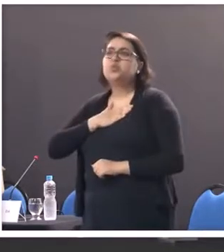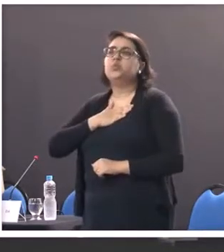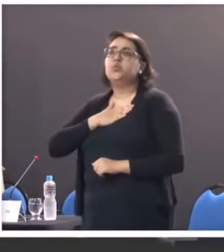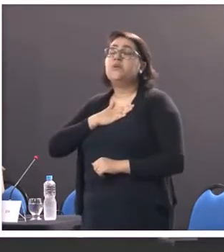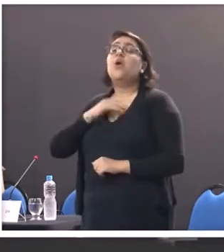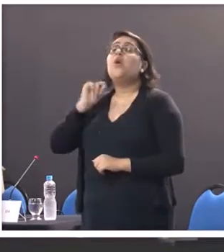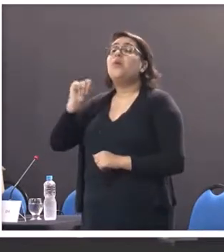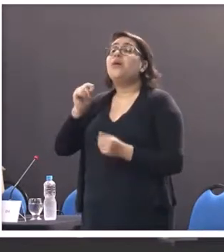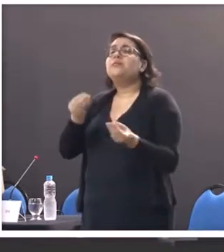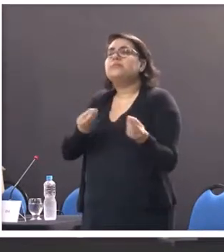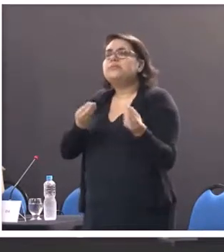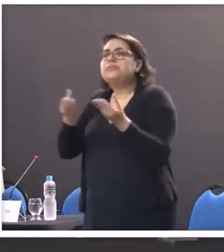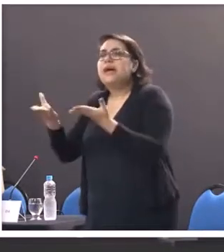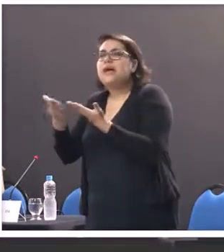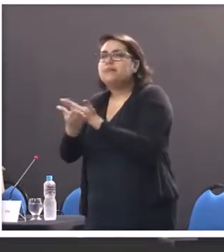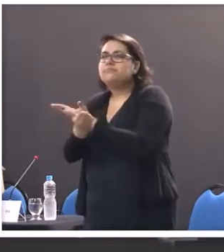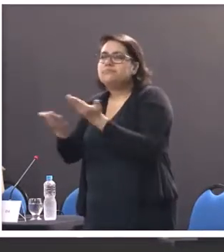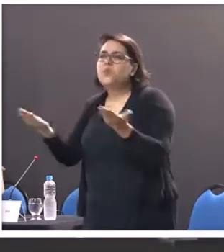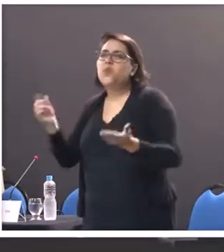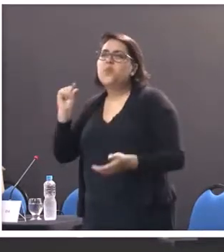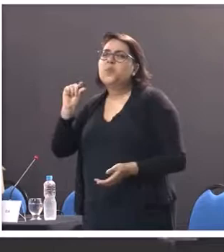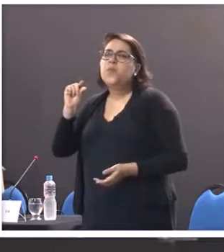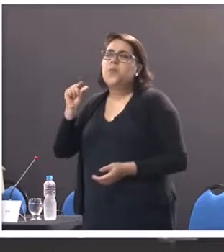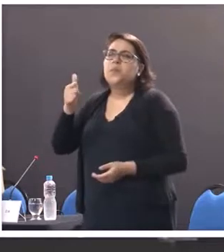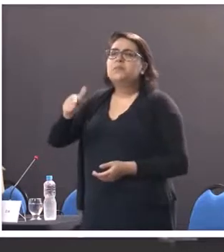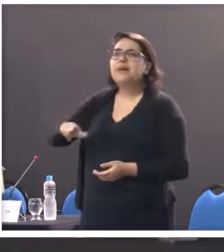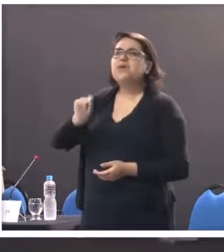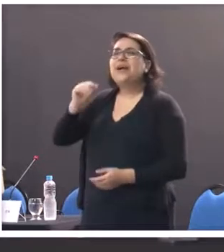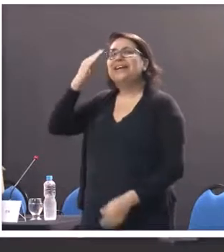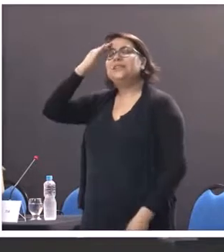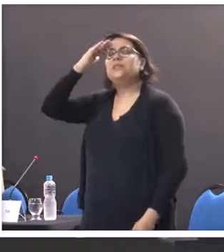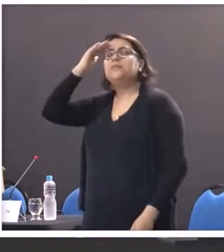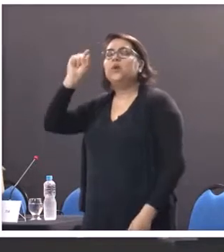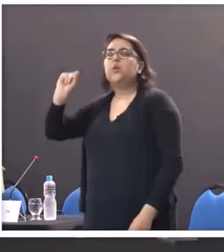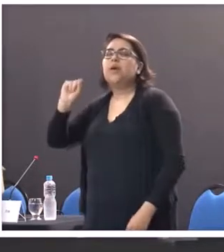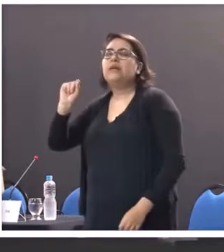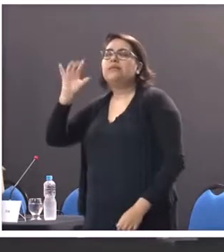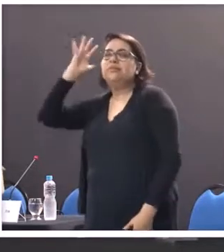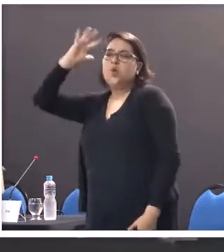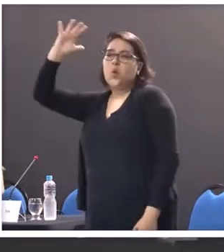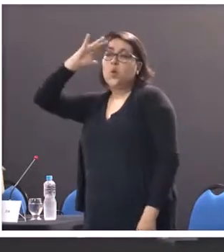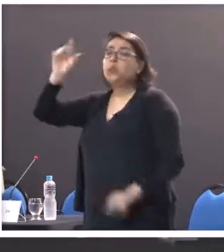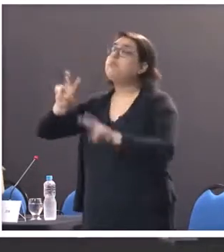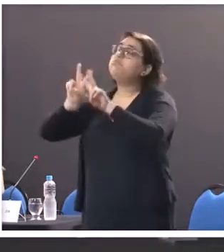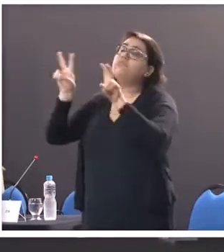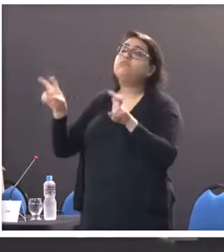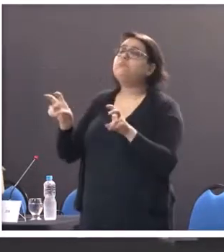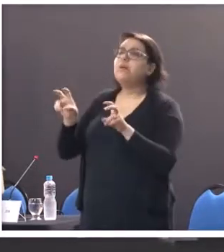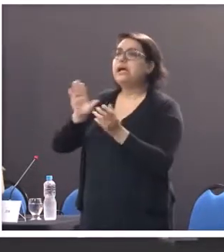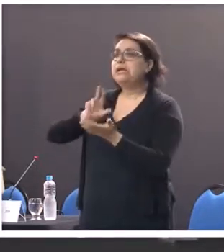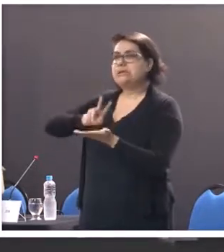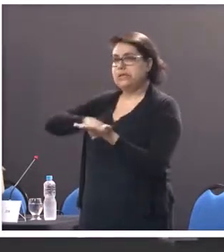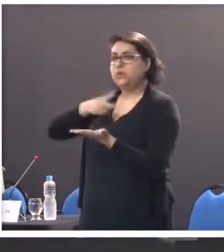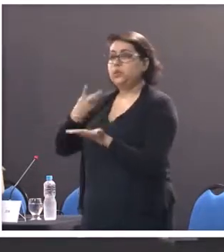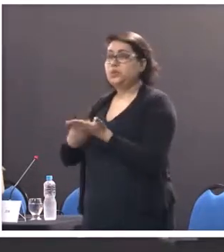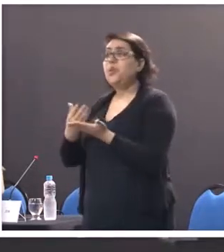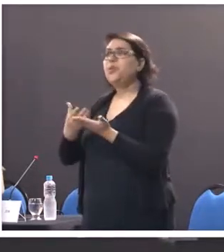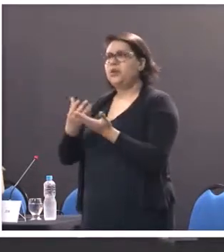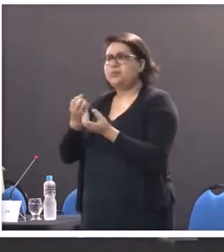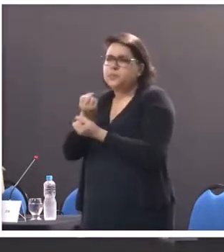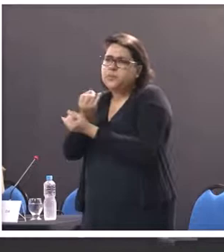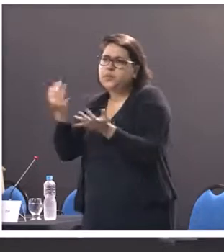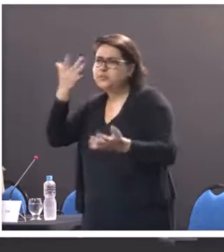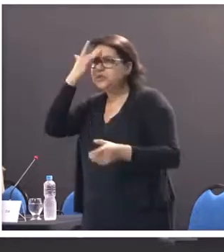estar trazendo um pouco mais desse entendimento teórico do que é essa tradução, como é que a gente traduz, quais